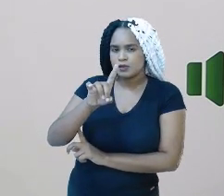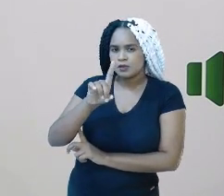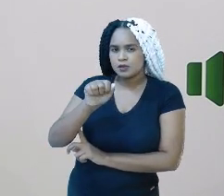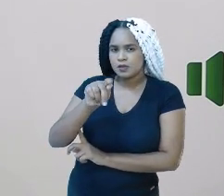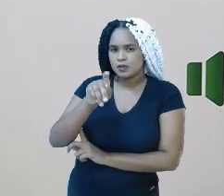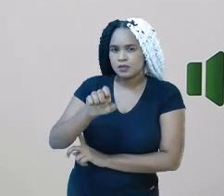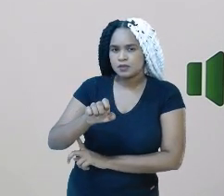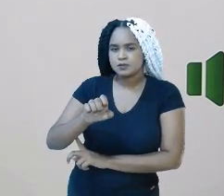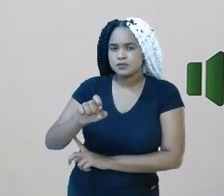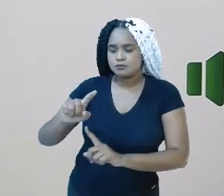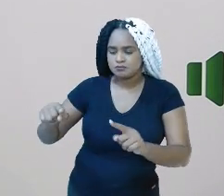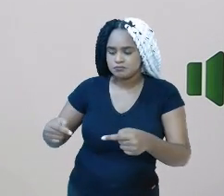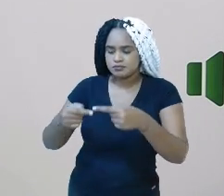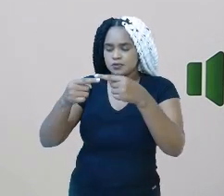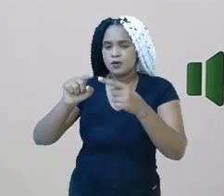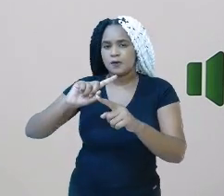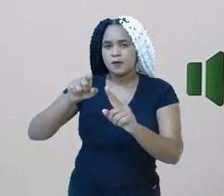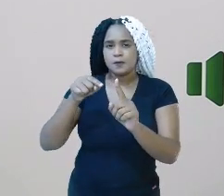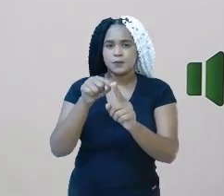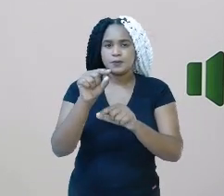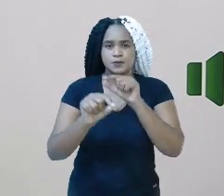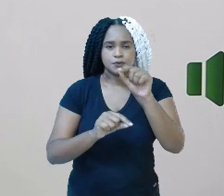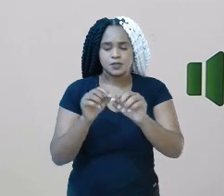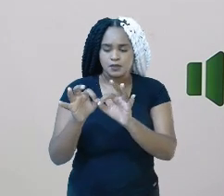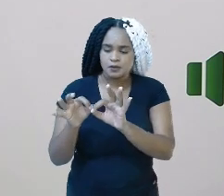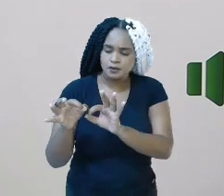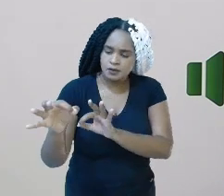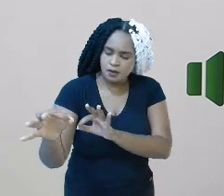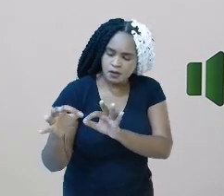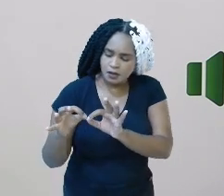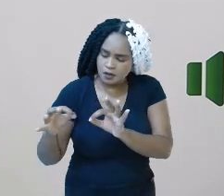se essa medida ela está